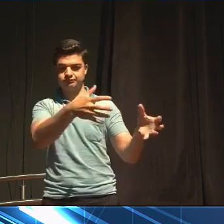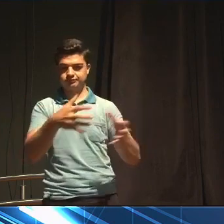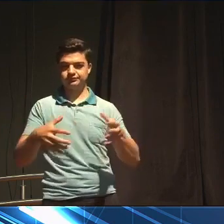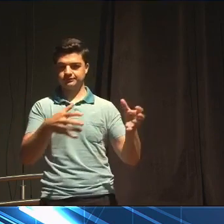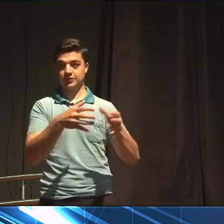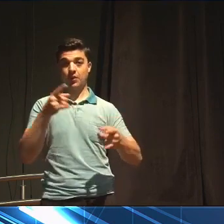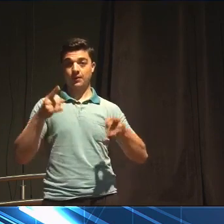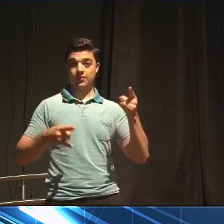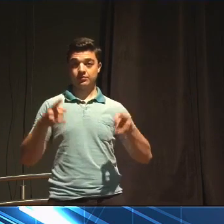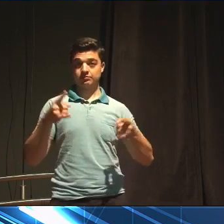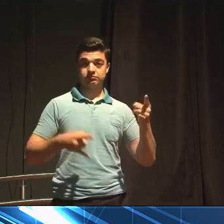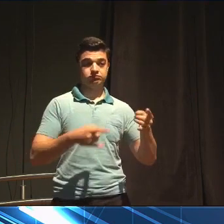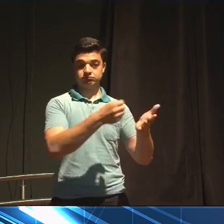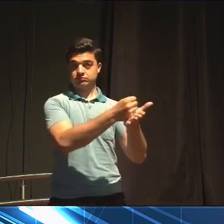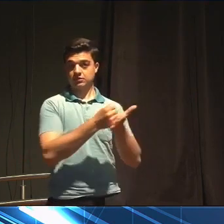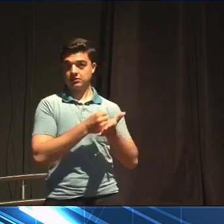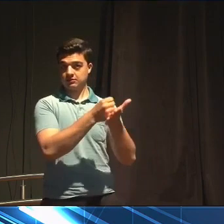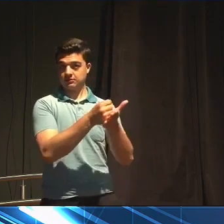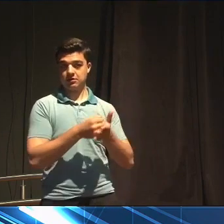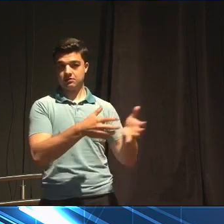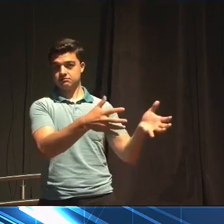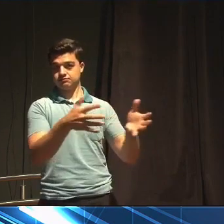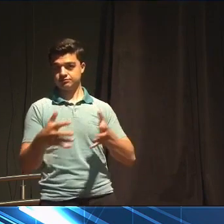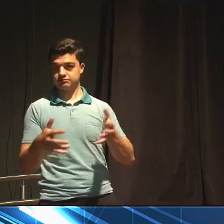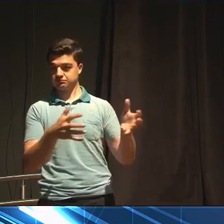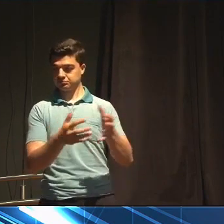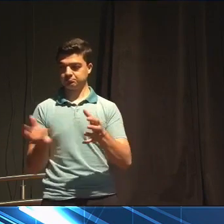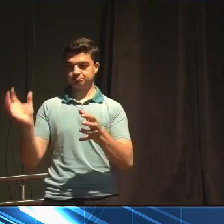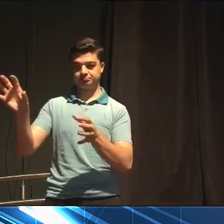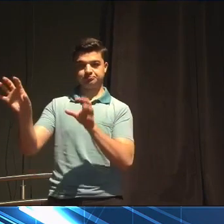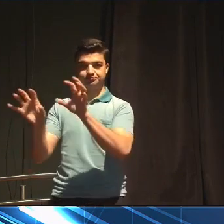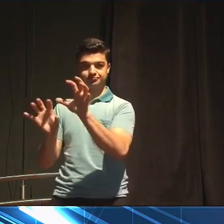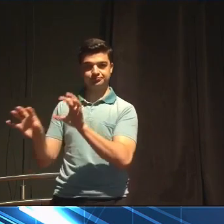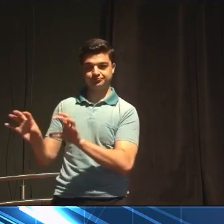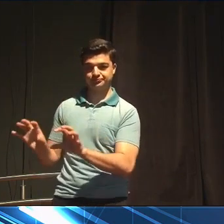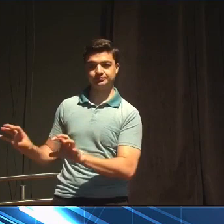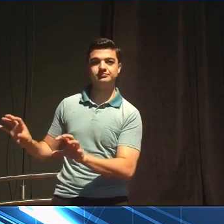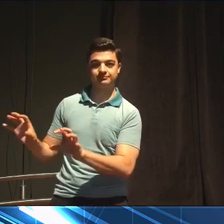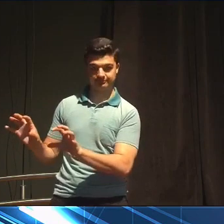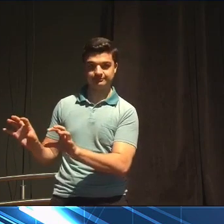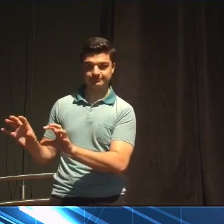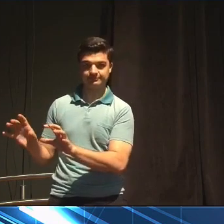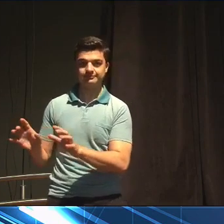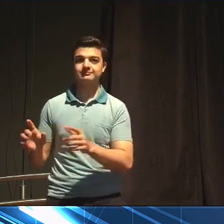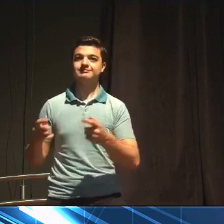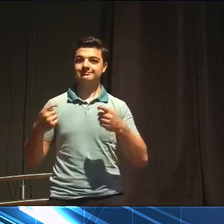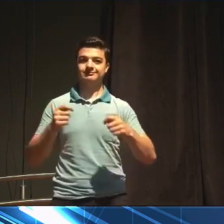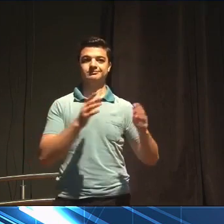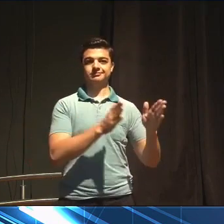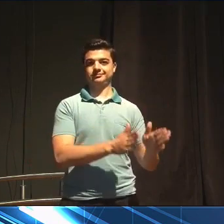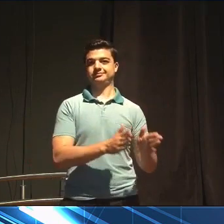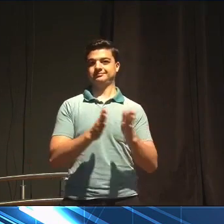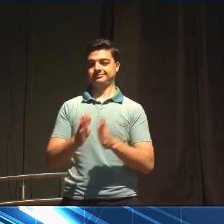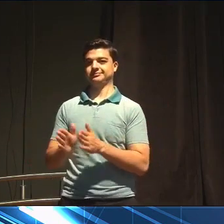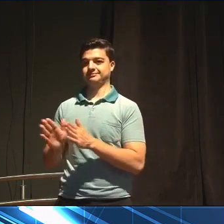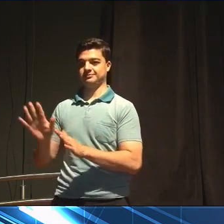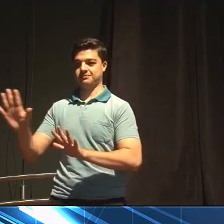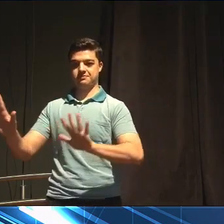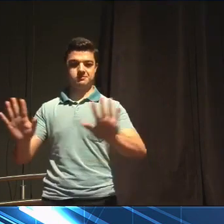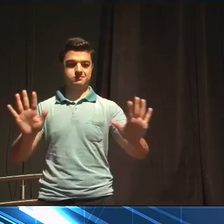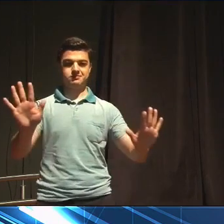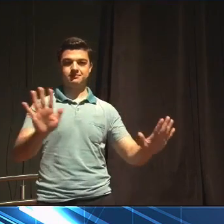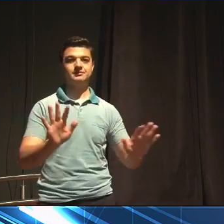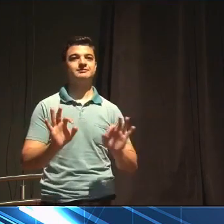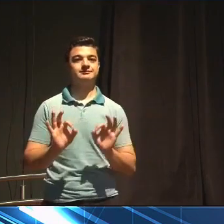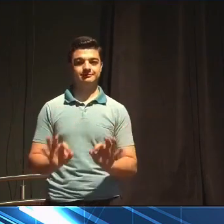robôs, enquanto o teu carro está passando. Então tudo isso tem que ter uma orquestração perfeita. Para treinar, e